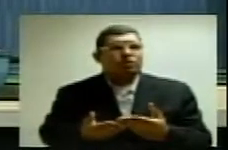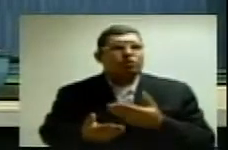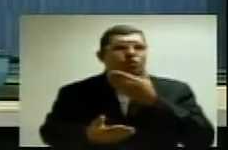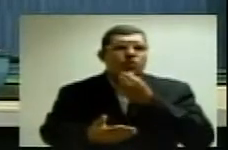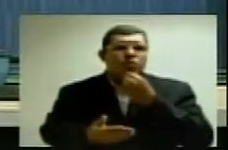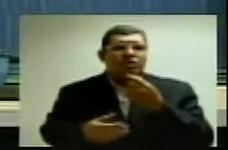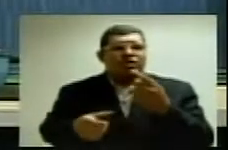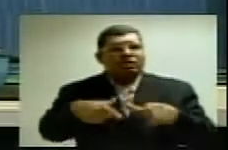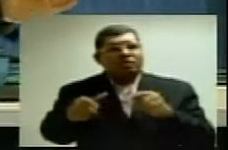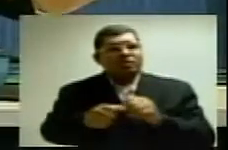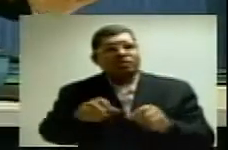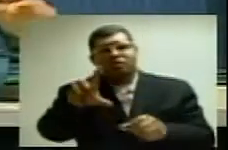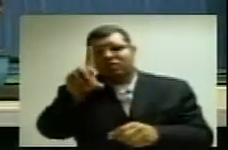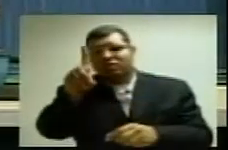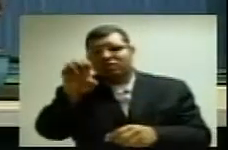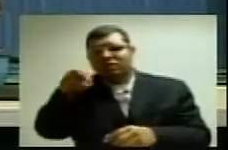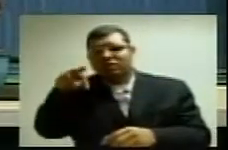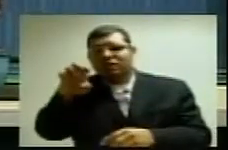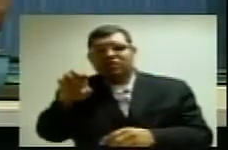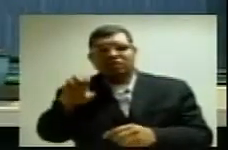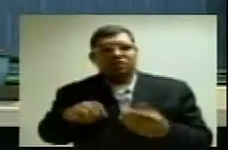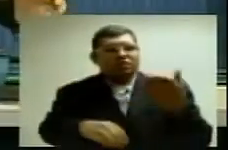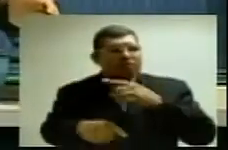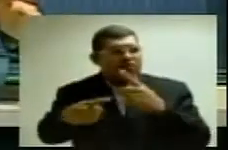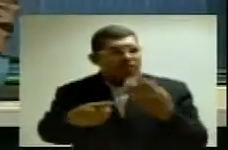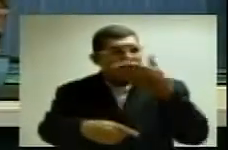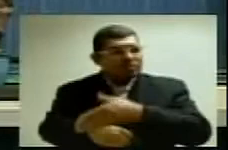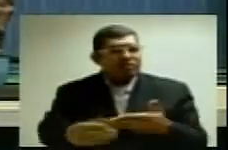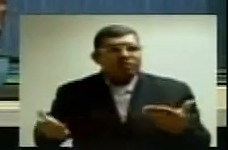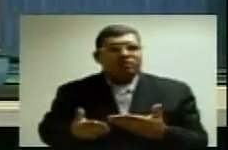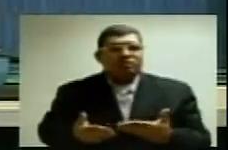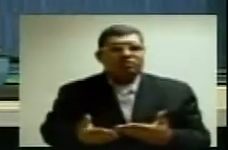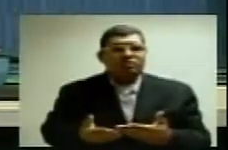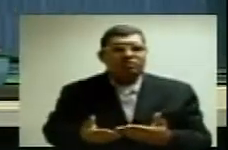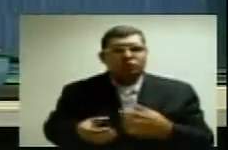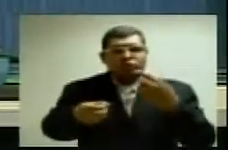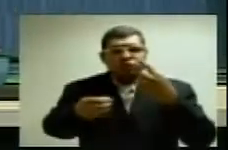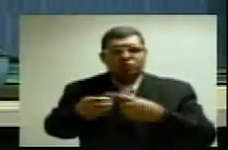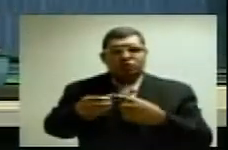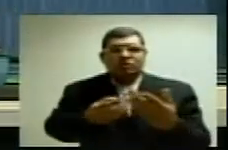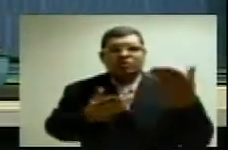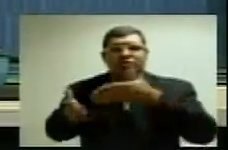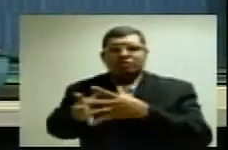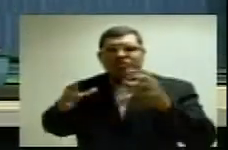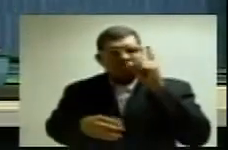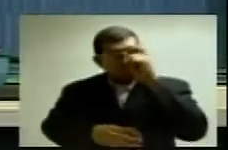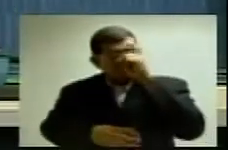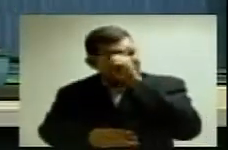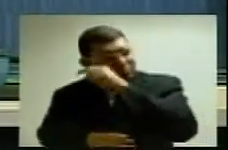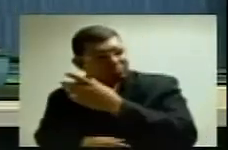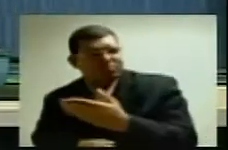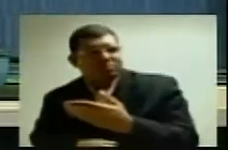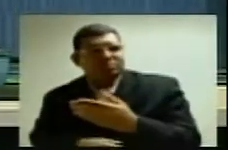DENIT, porque foram até o DENIT, a estrada parada, o município passando as maiores